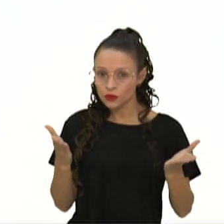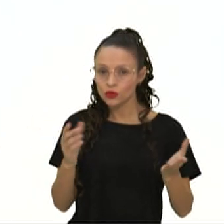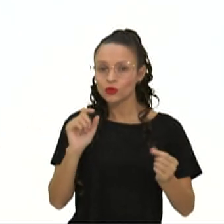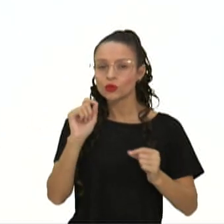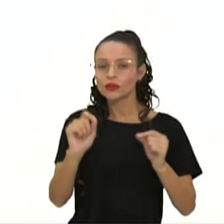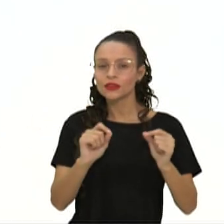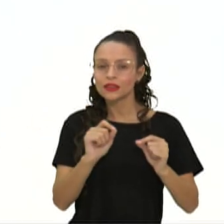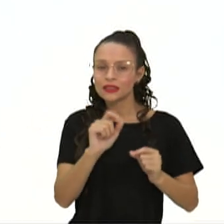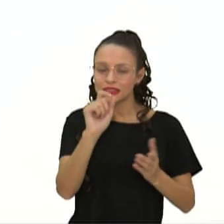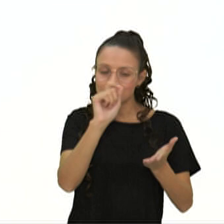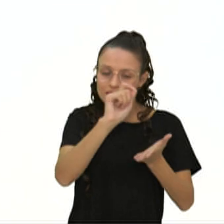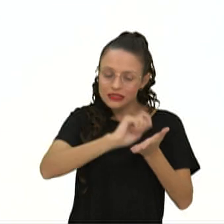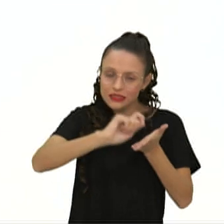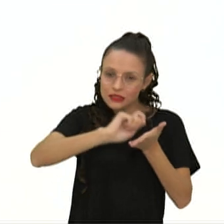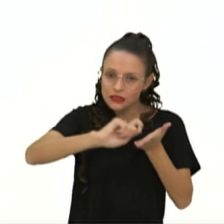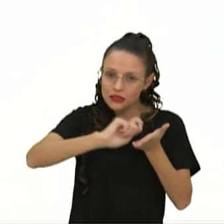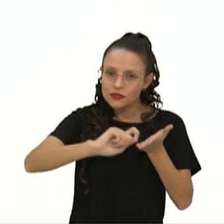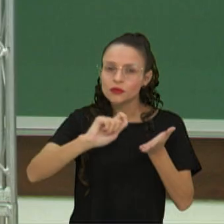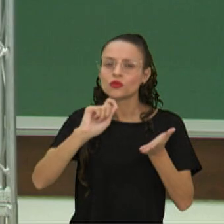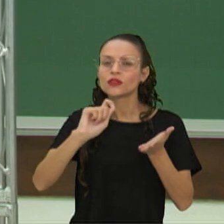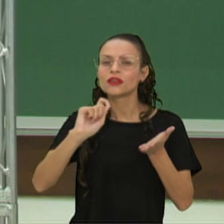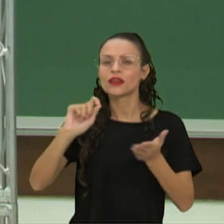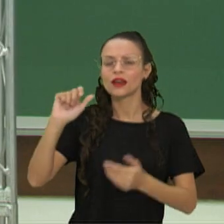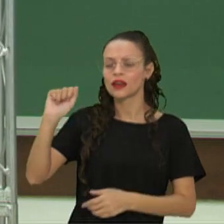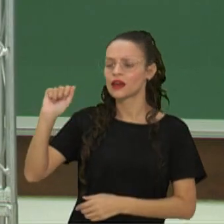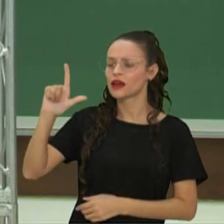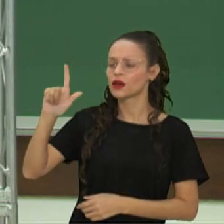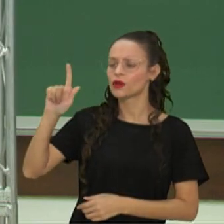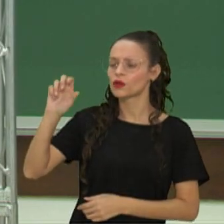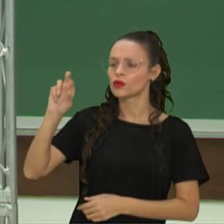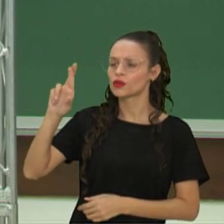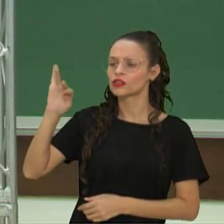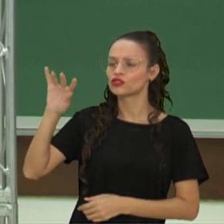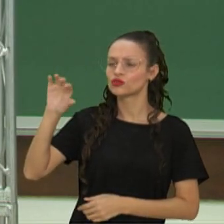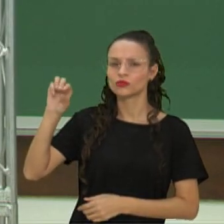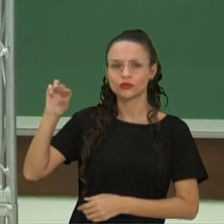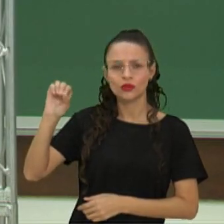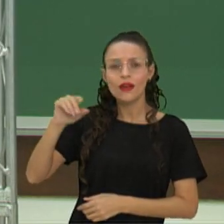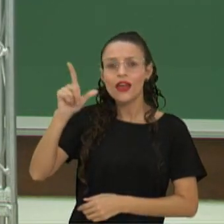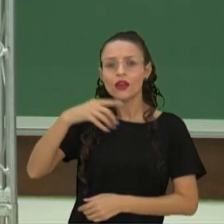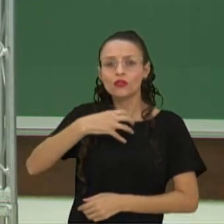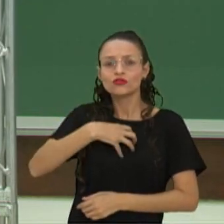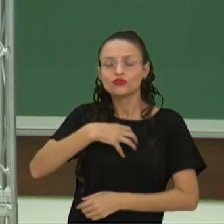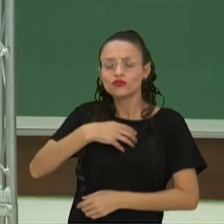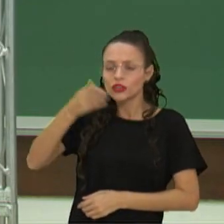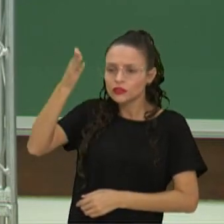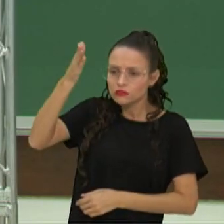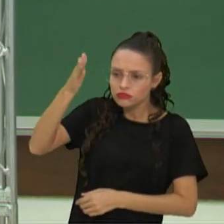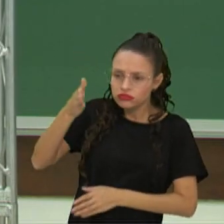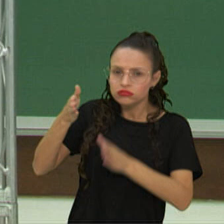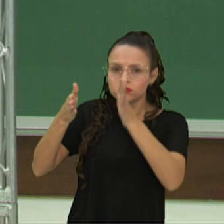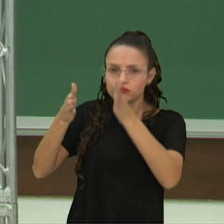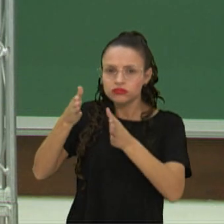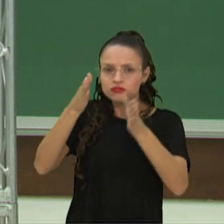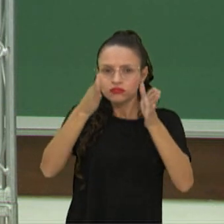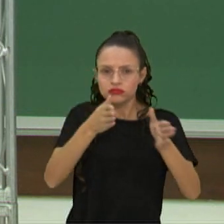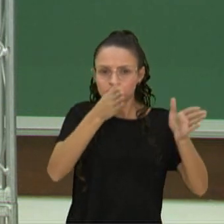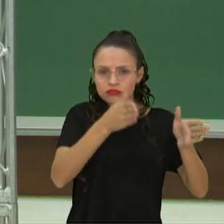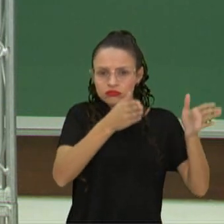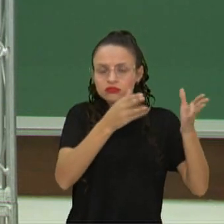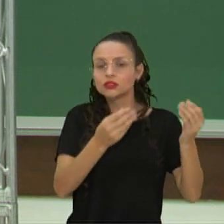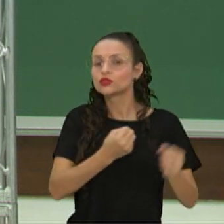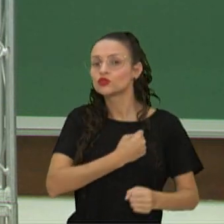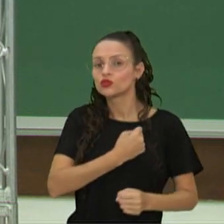ou seja, nós escrevemos. O que é esse algoritmo que eu falei a aula inteira? É o formato. Como é que a gente formata a adição e a subtração de